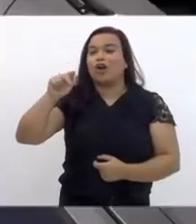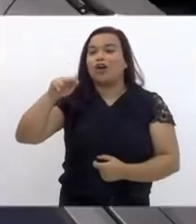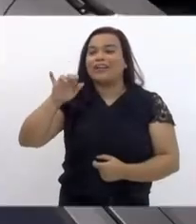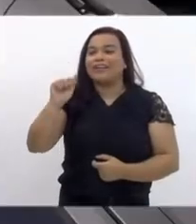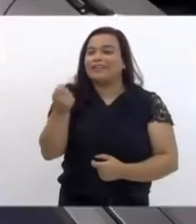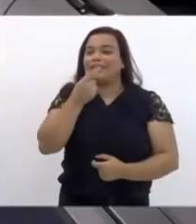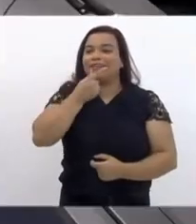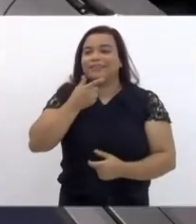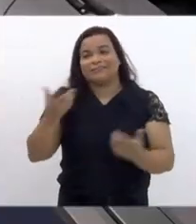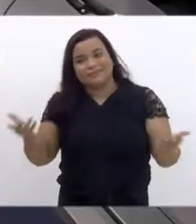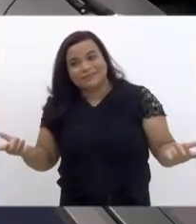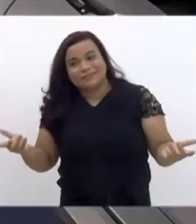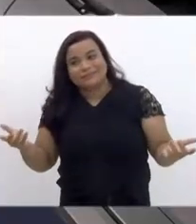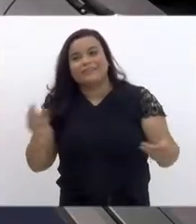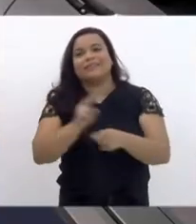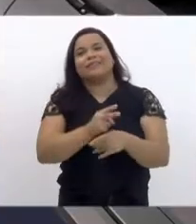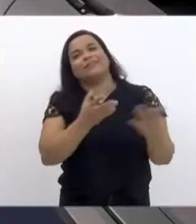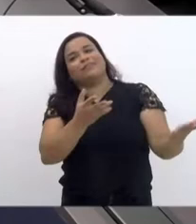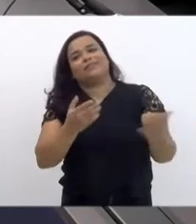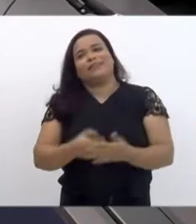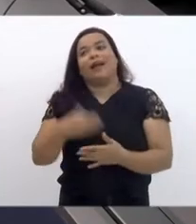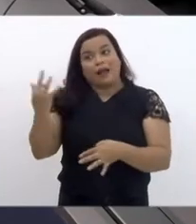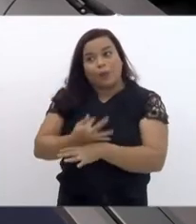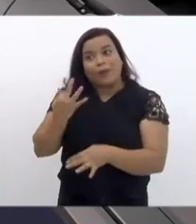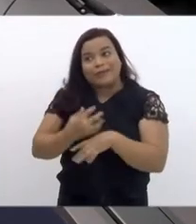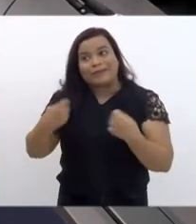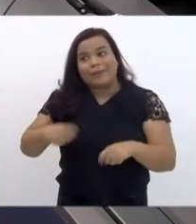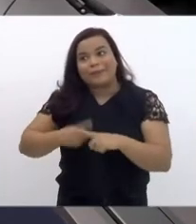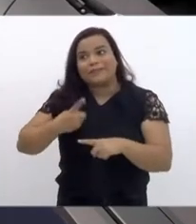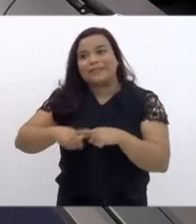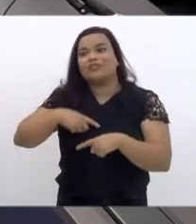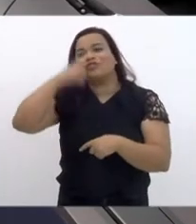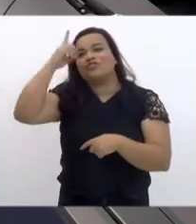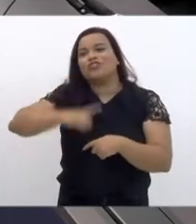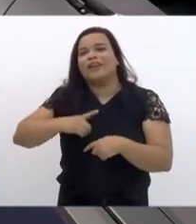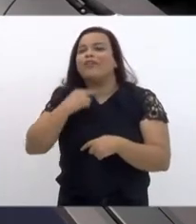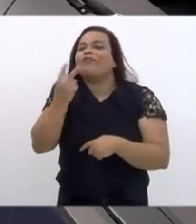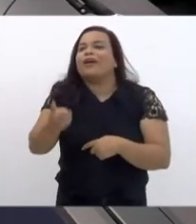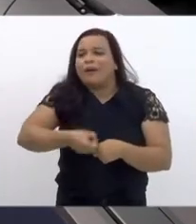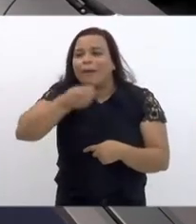e o pior é que ele tem que aguentar, porque ele não tem direito à voz aqui. É,